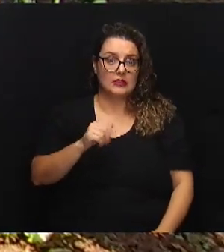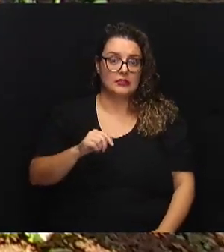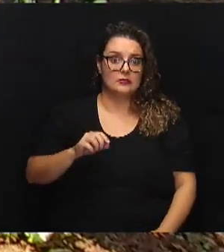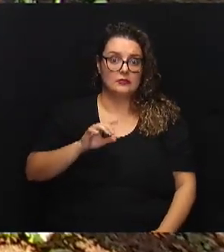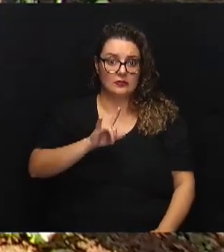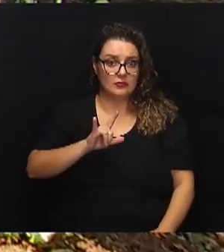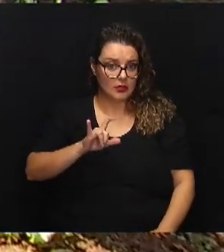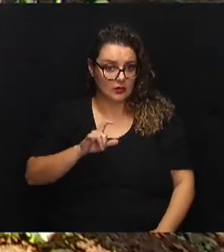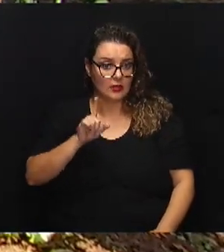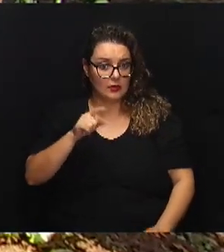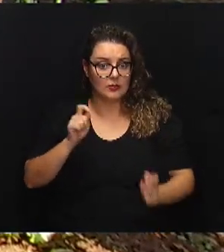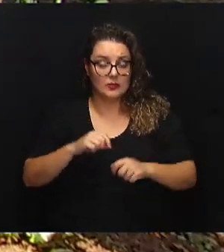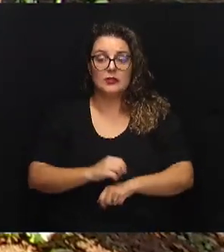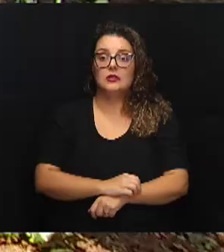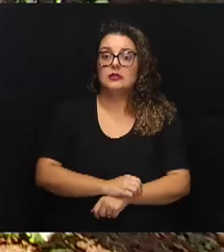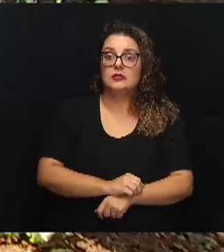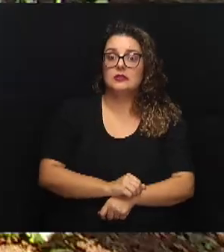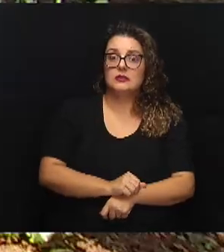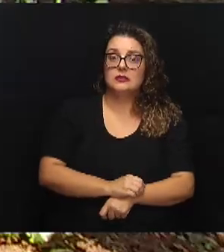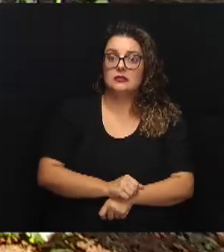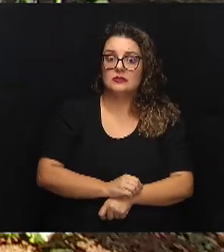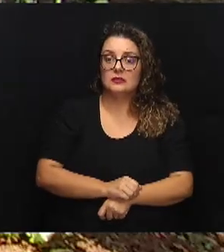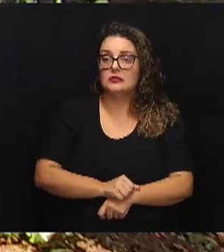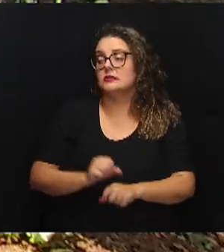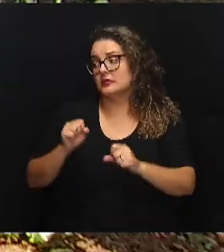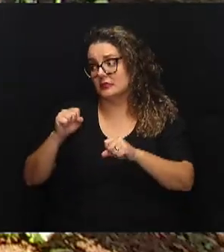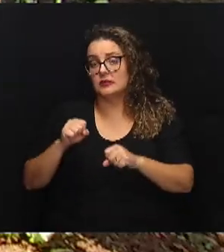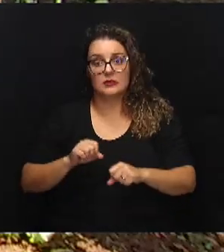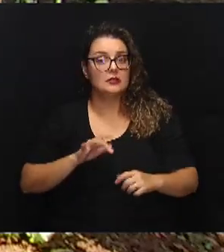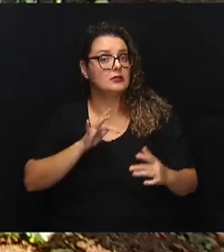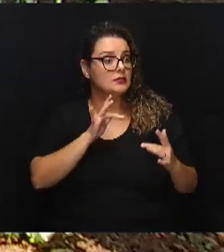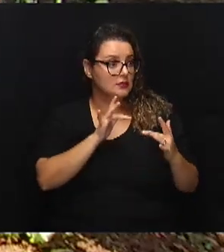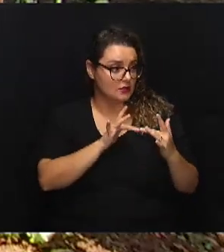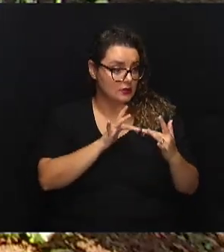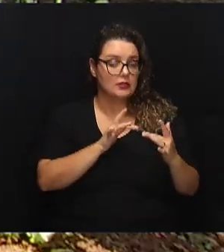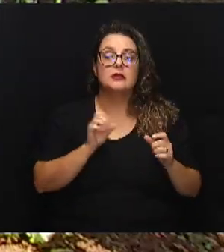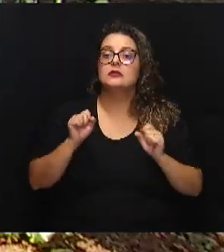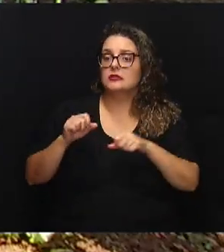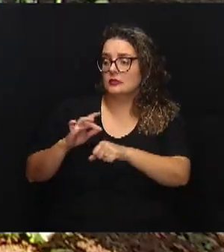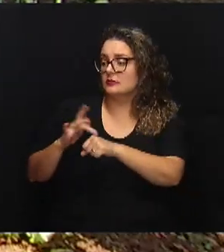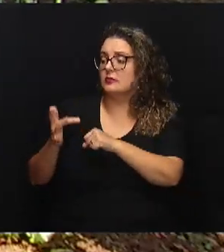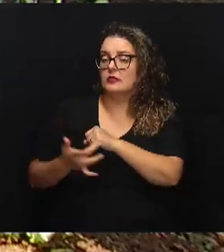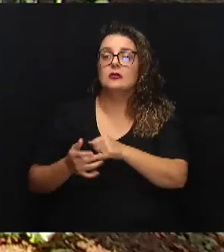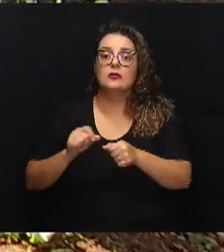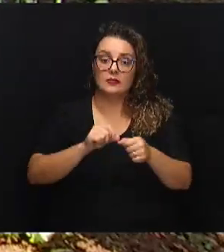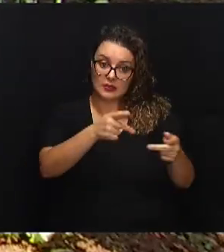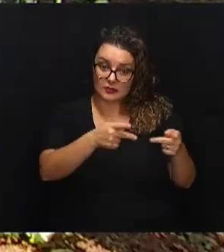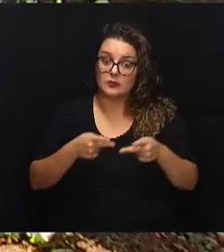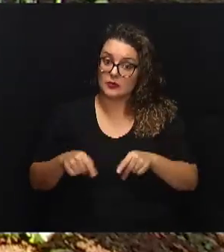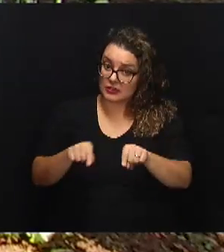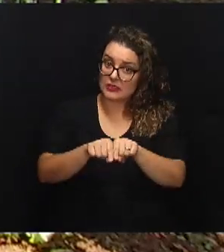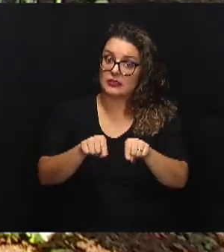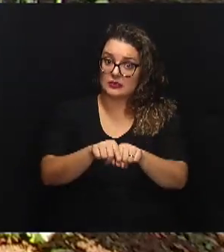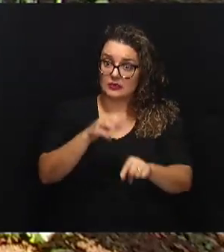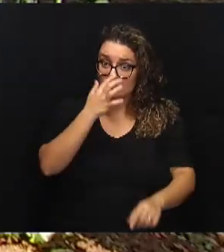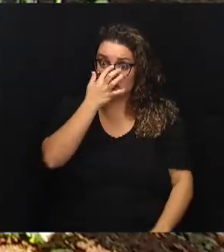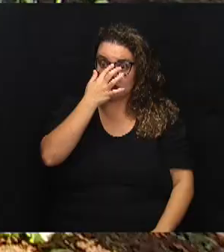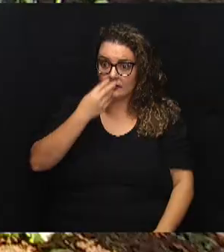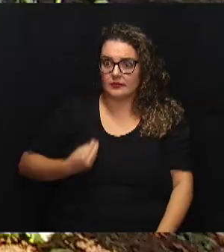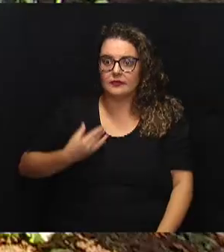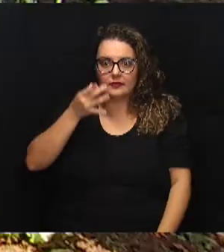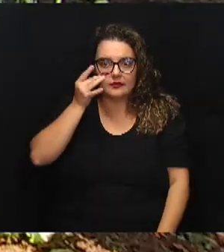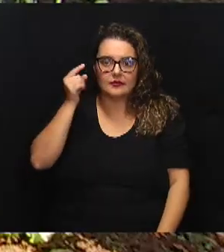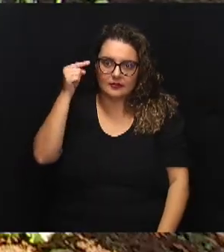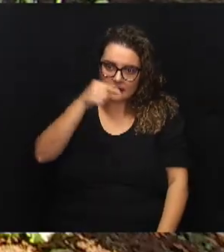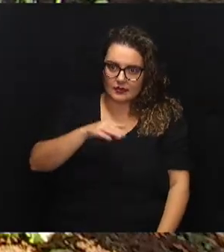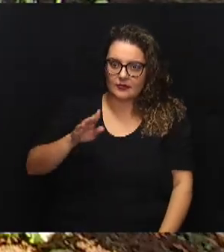possível? Como é que faz? Sim, sim. É só entrar em contato, né? Entre nas nossas redes ou então faça uma visita, né? Legal. Presencial, lá no